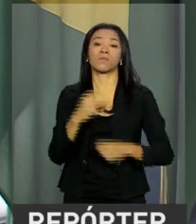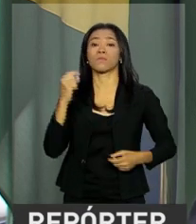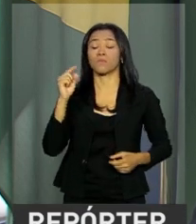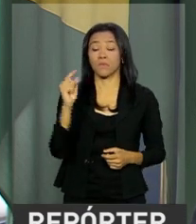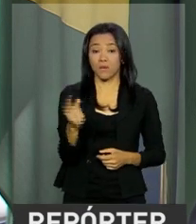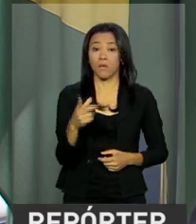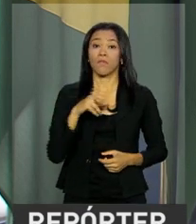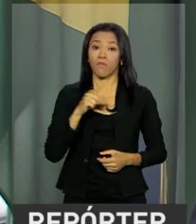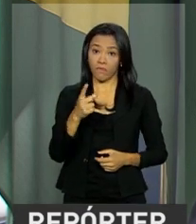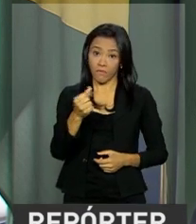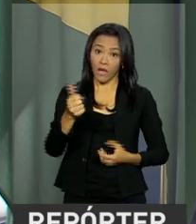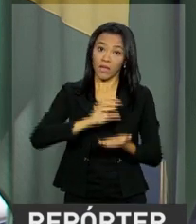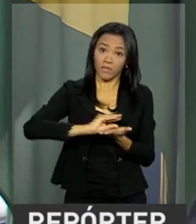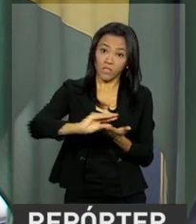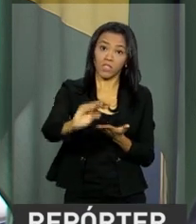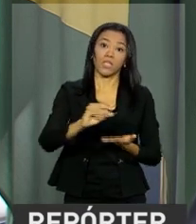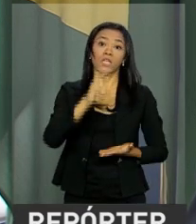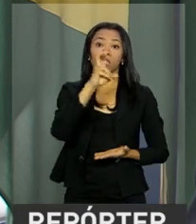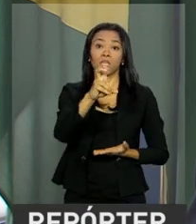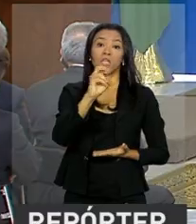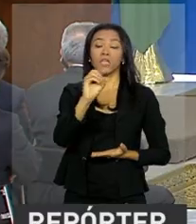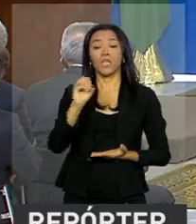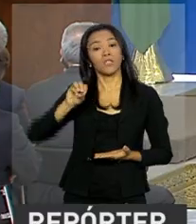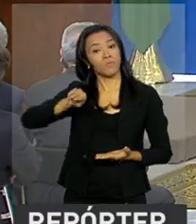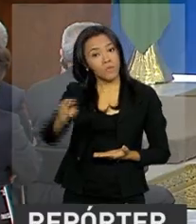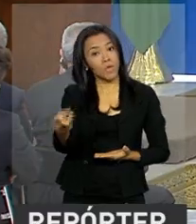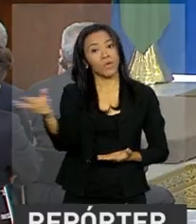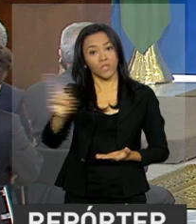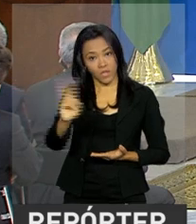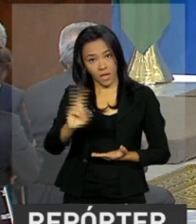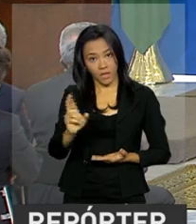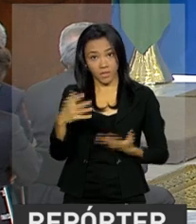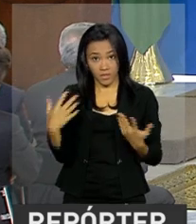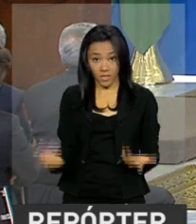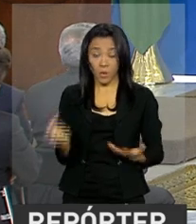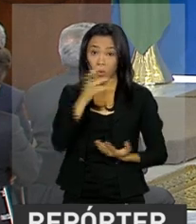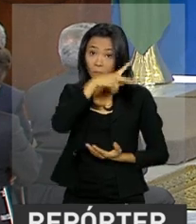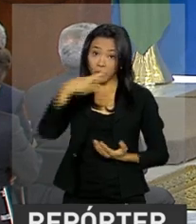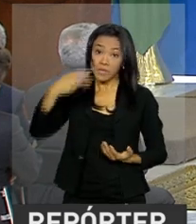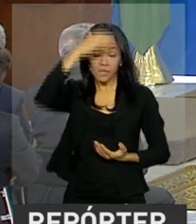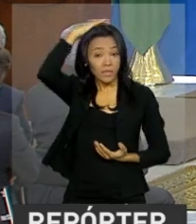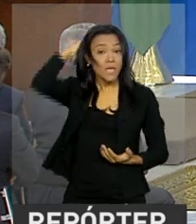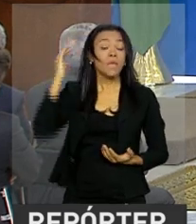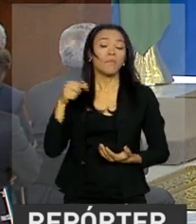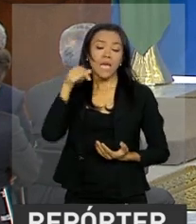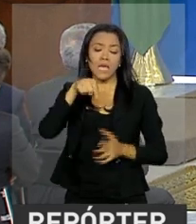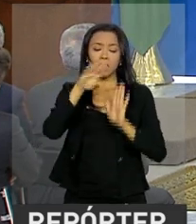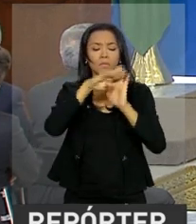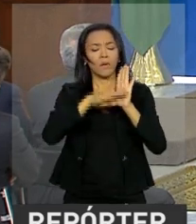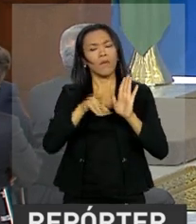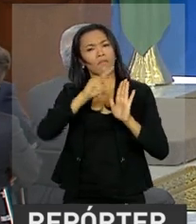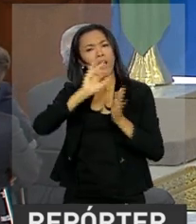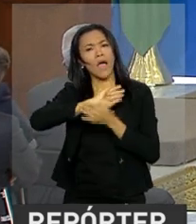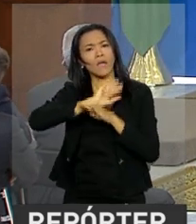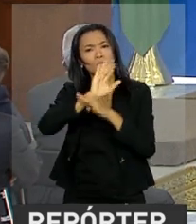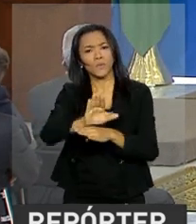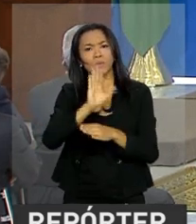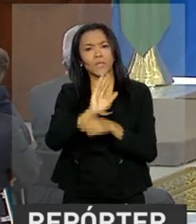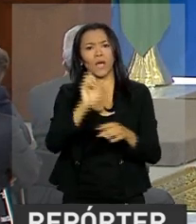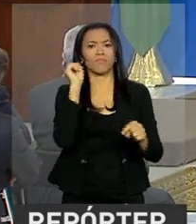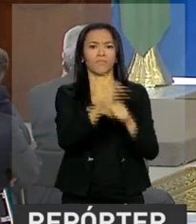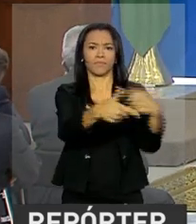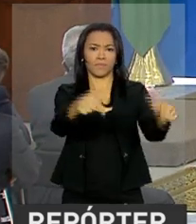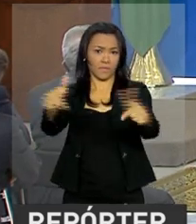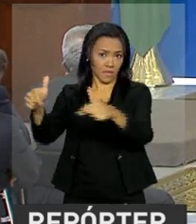investir R$ 500 milhões no programa. Para o presidente Michel Temer, o programa vai ajudar na geração de emprego e melhorar